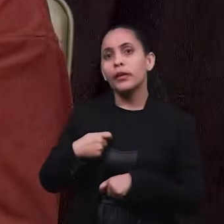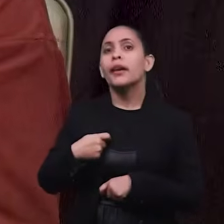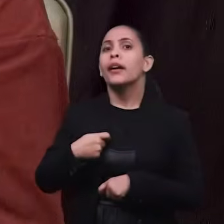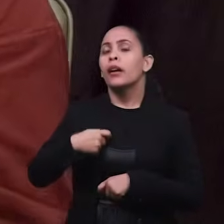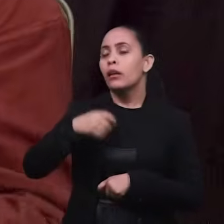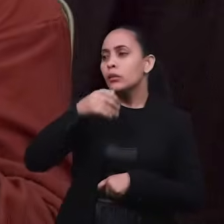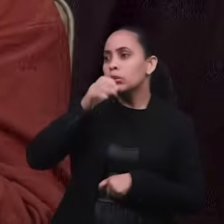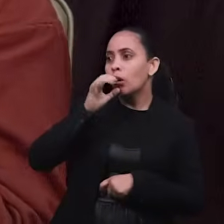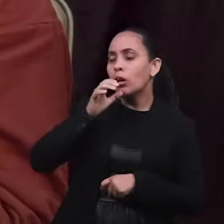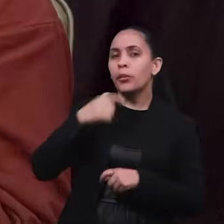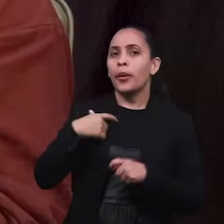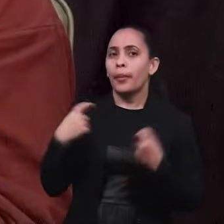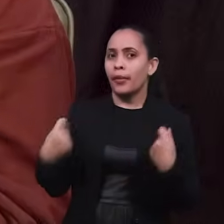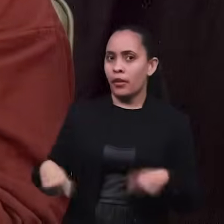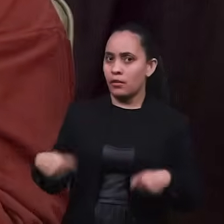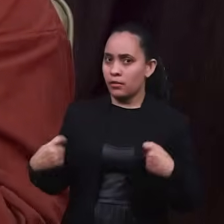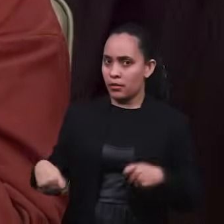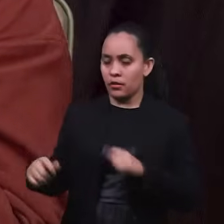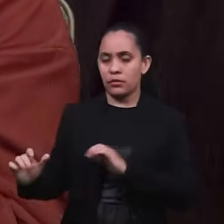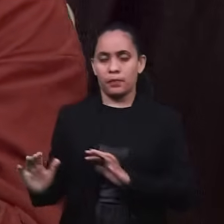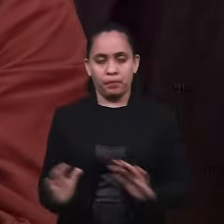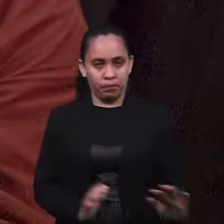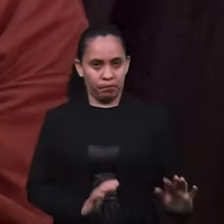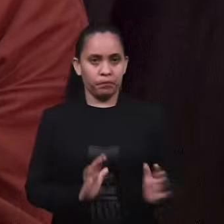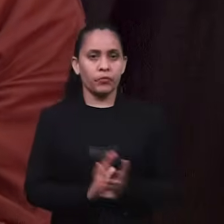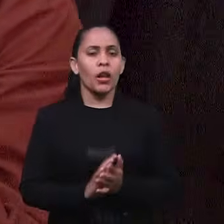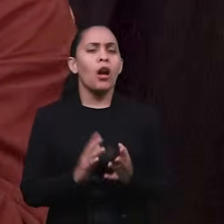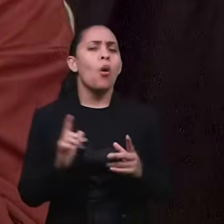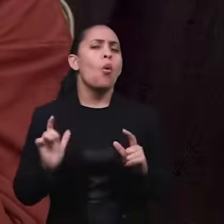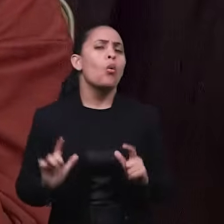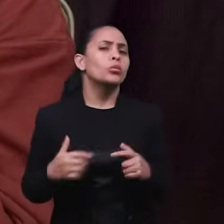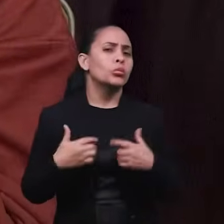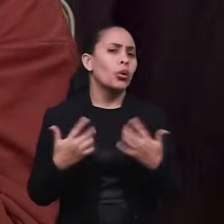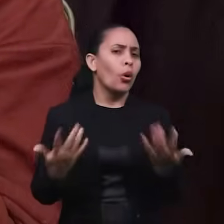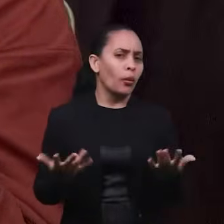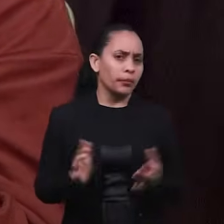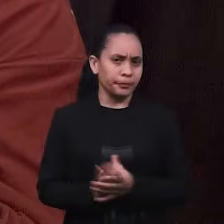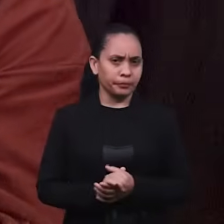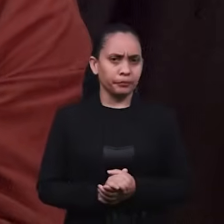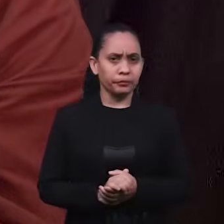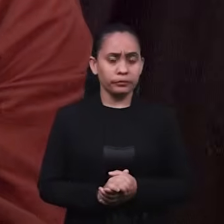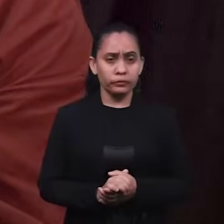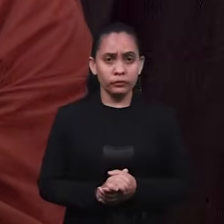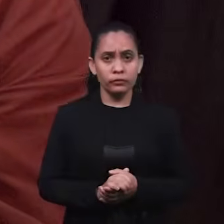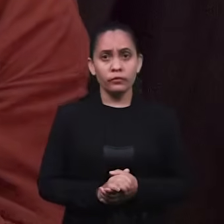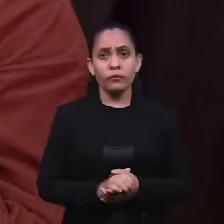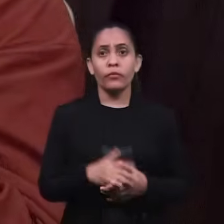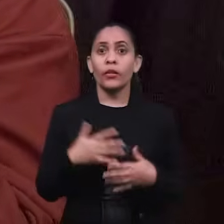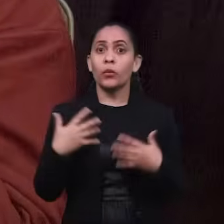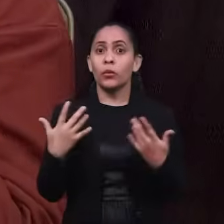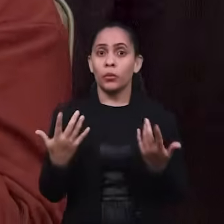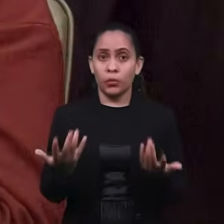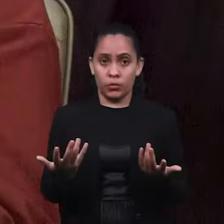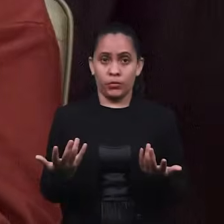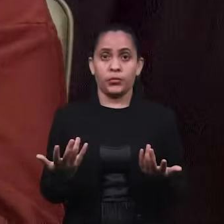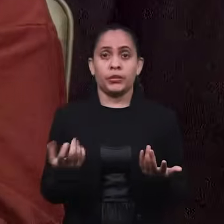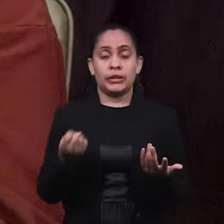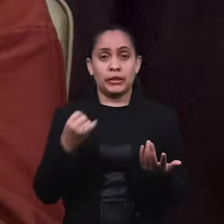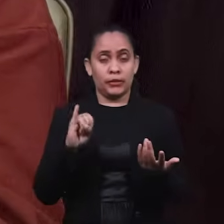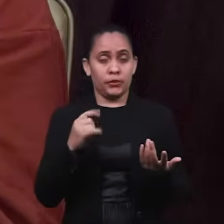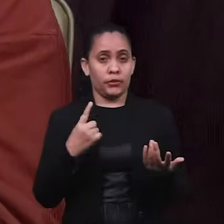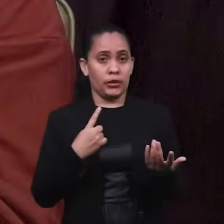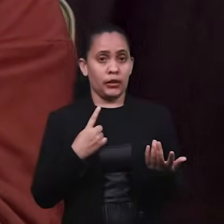consumo, né? Até mesmo da onde que ele vai consumir, qual é a origem desse kombucha. Se você faz